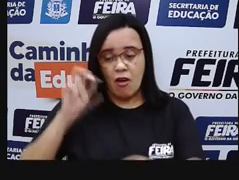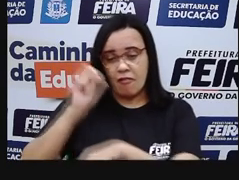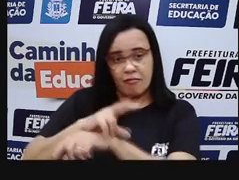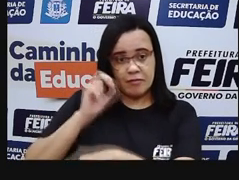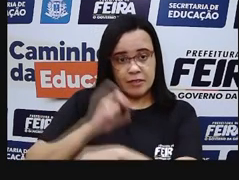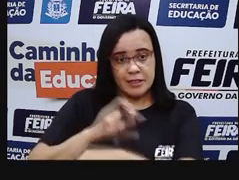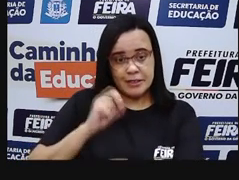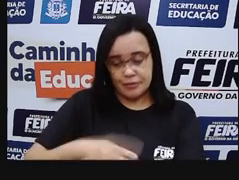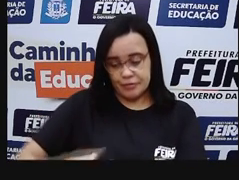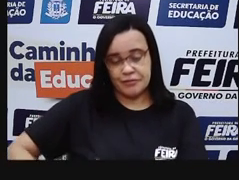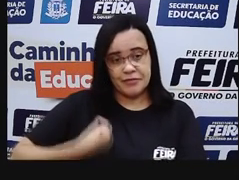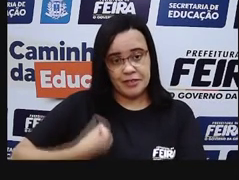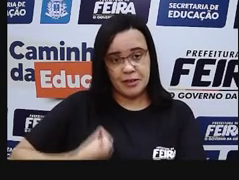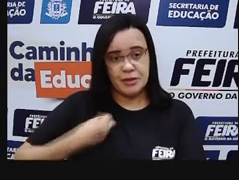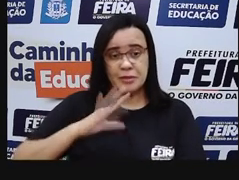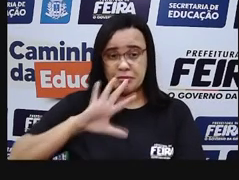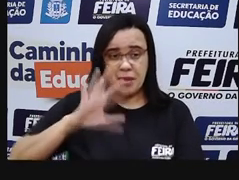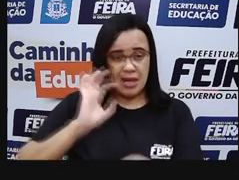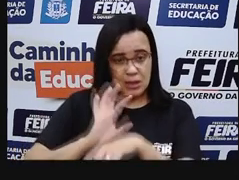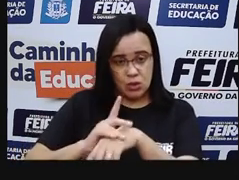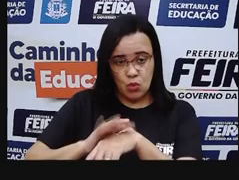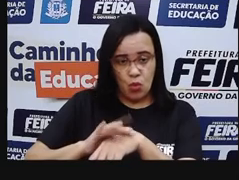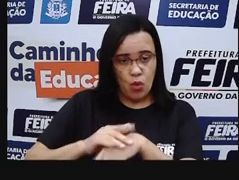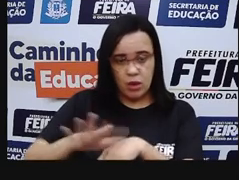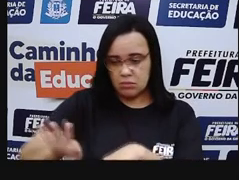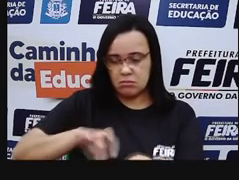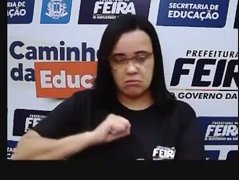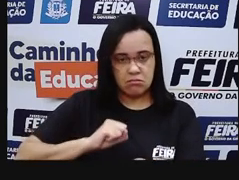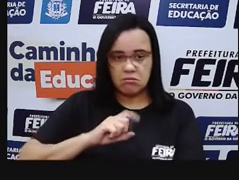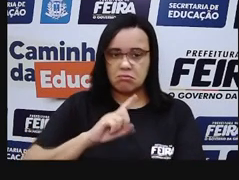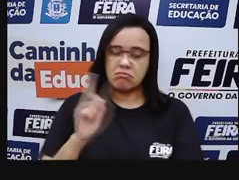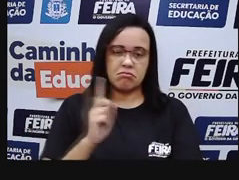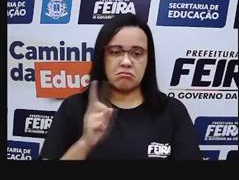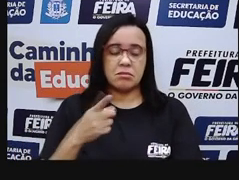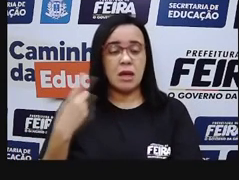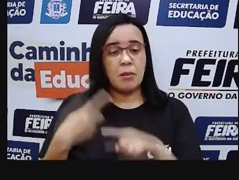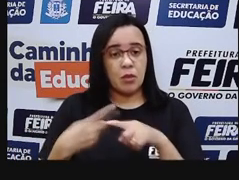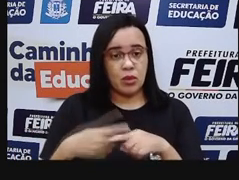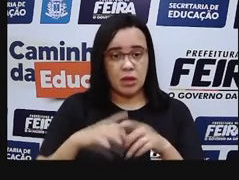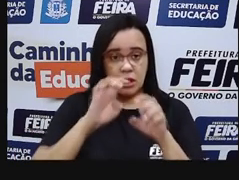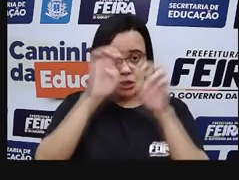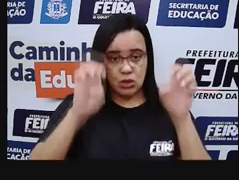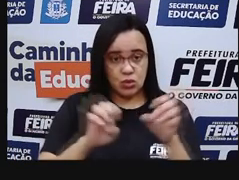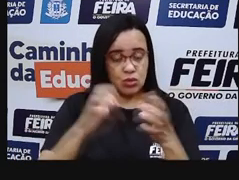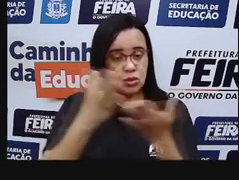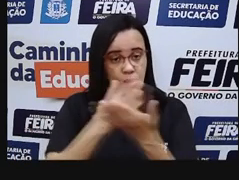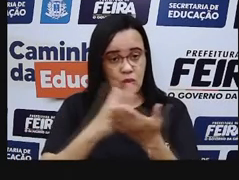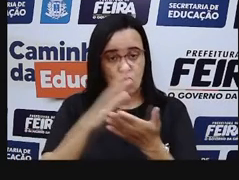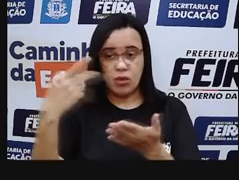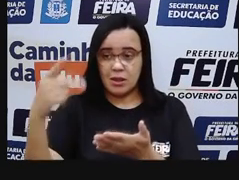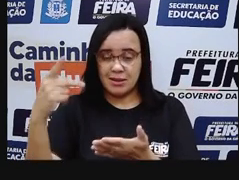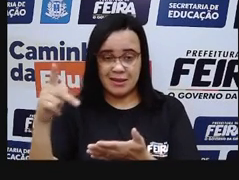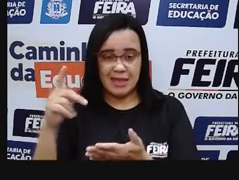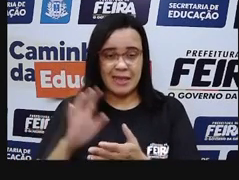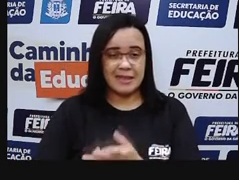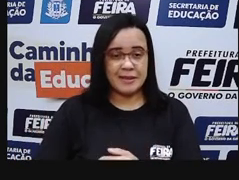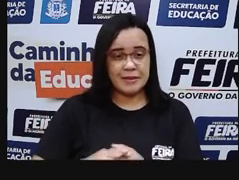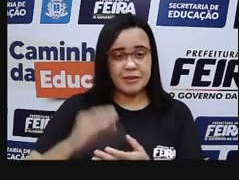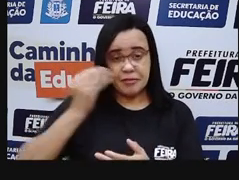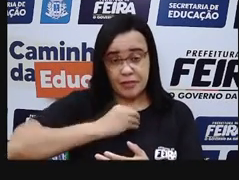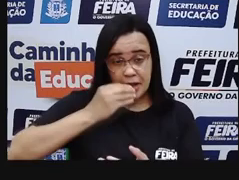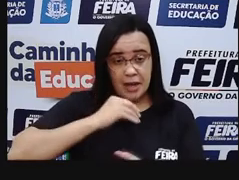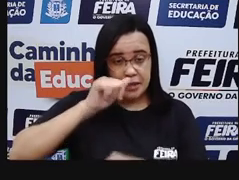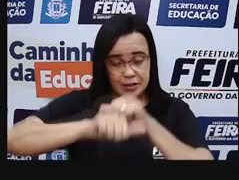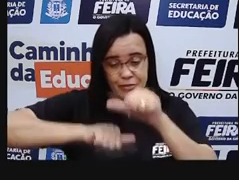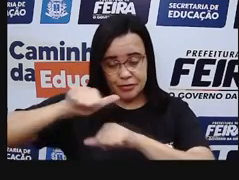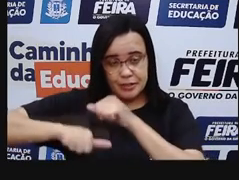não vai causar doença né ele sabe com as suas estruturas algumas estruturas inativas por exemplo a gente vai pegar assim nas